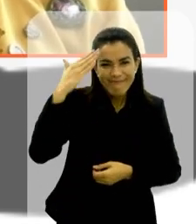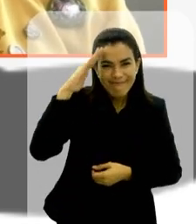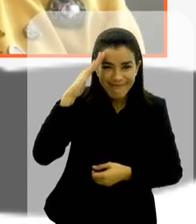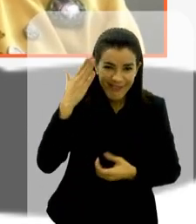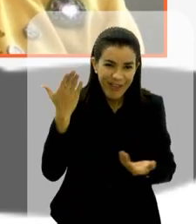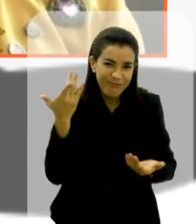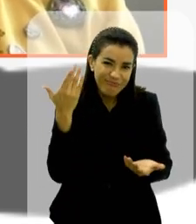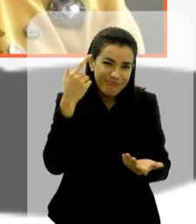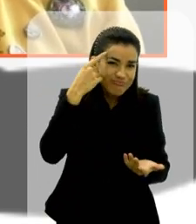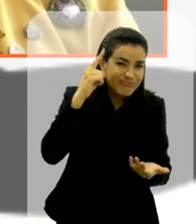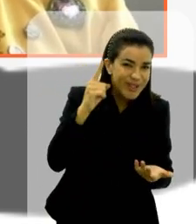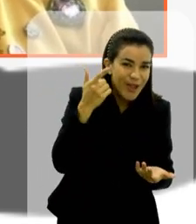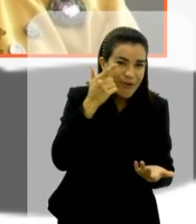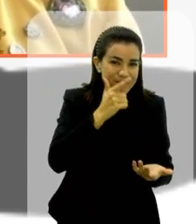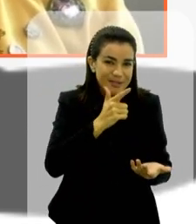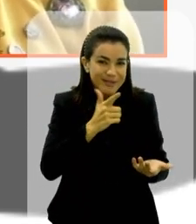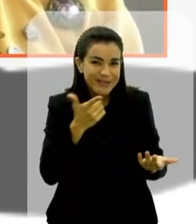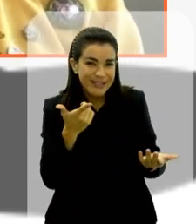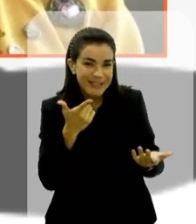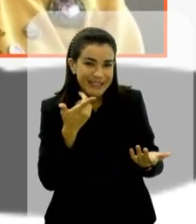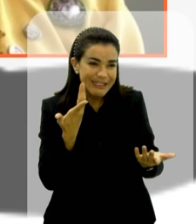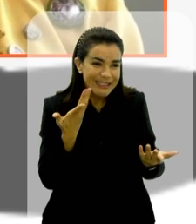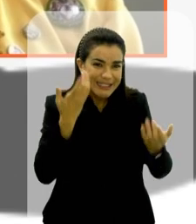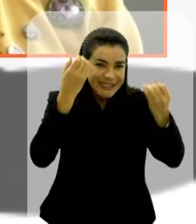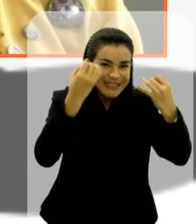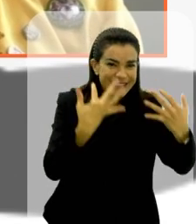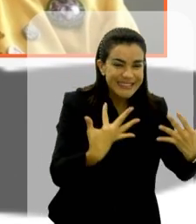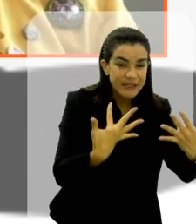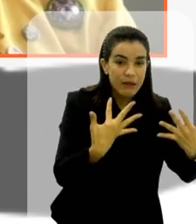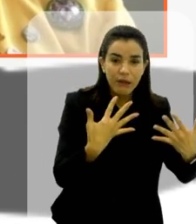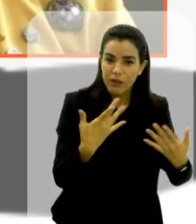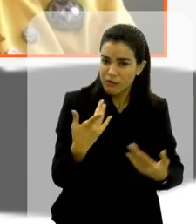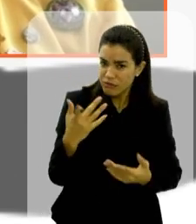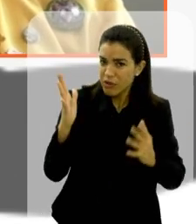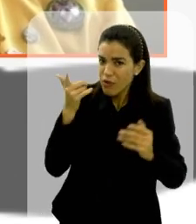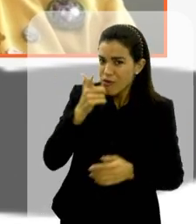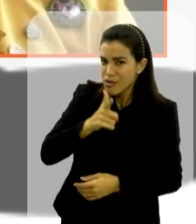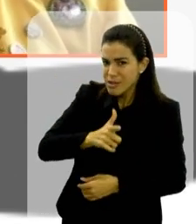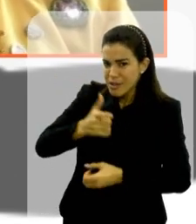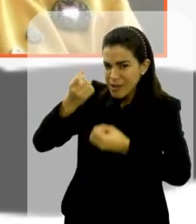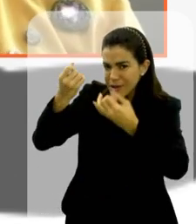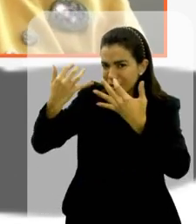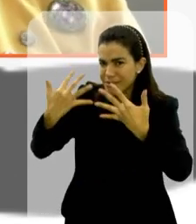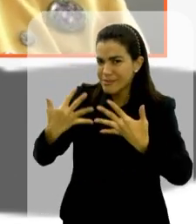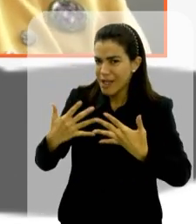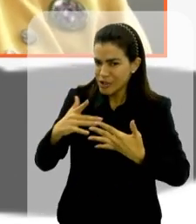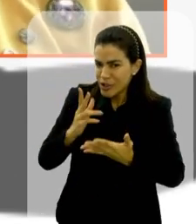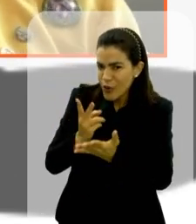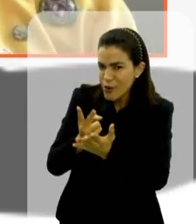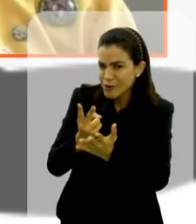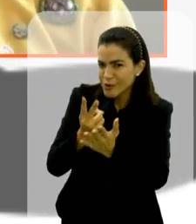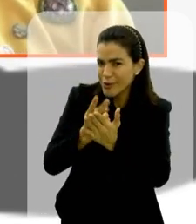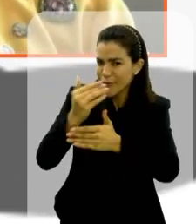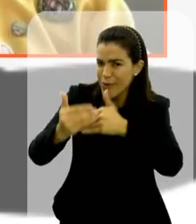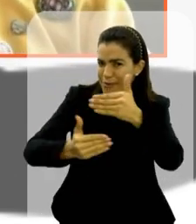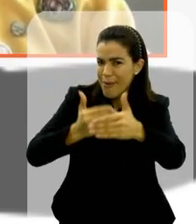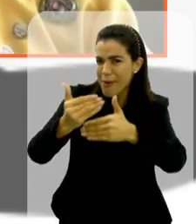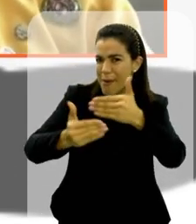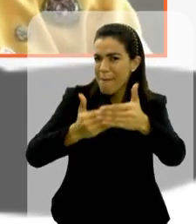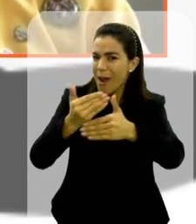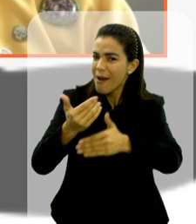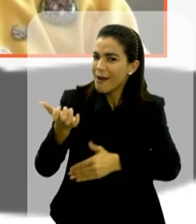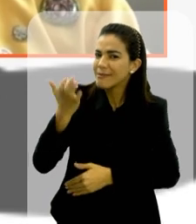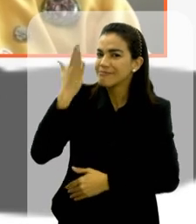se atendi mais ou menos aquilo que Não, você você estava está me falando. atendendo. Nós estamos no gerúndio, no transcurso. Ainda precisamos